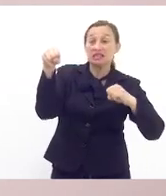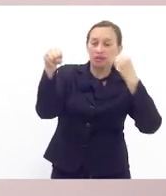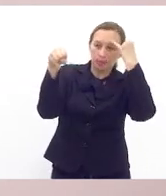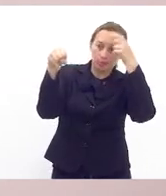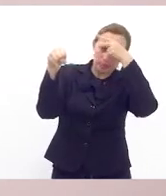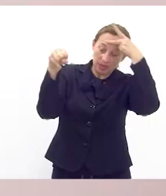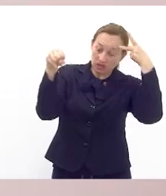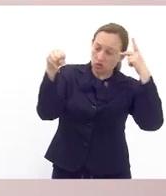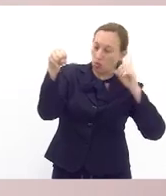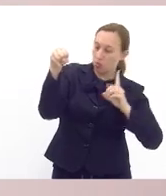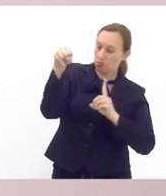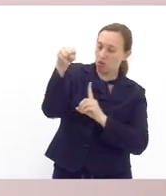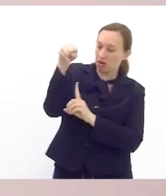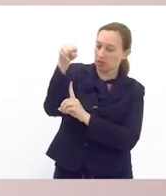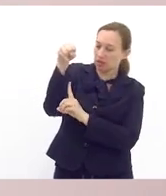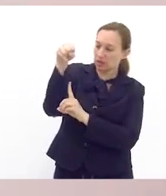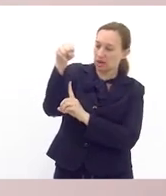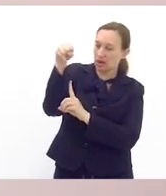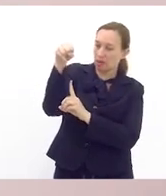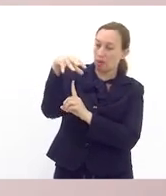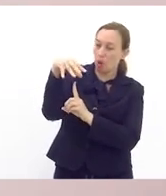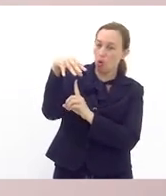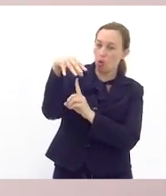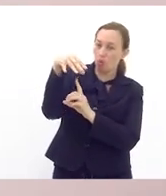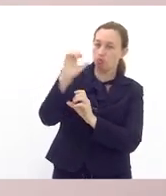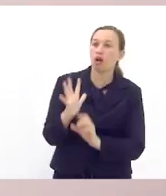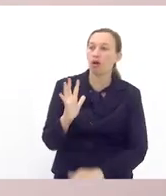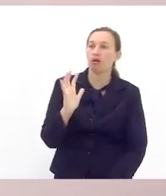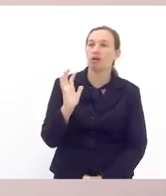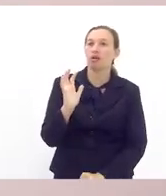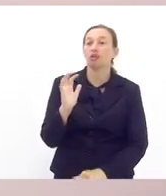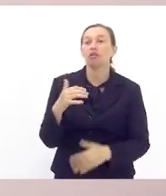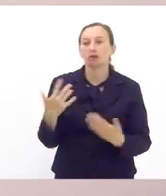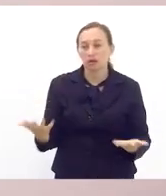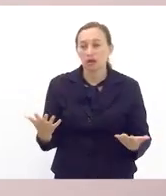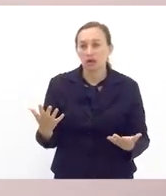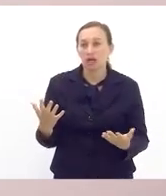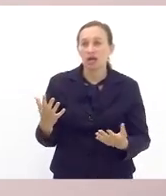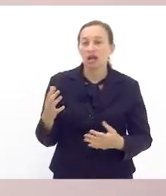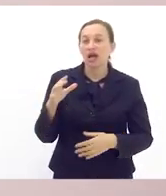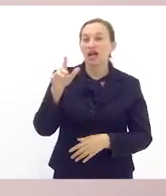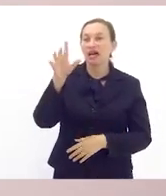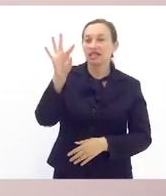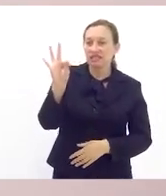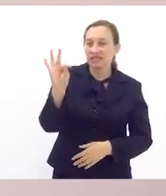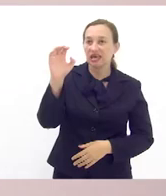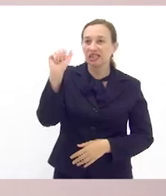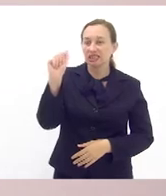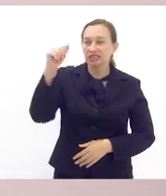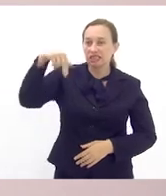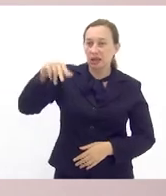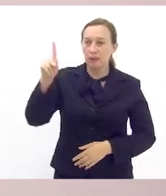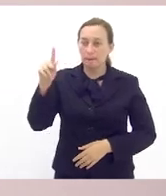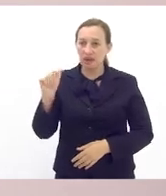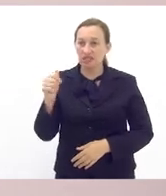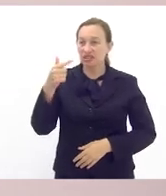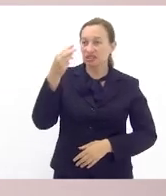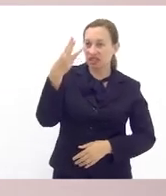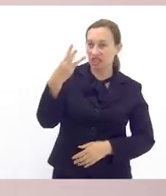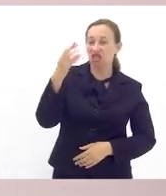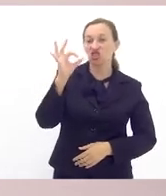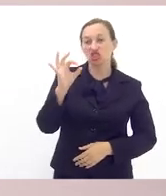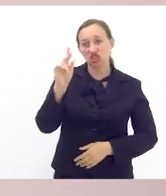momento pode perder a vida a tampa daquela caixa pesa 3 kg o conjunto todo pesa